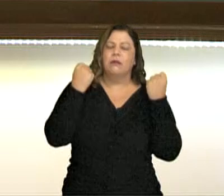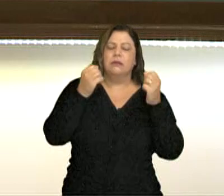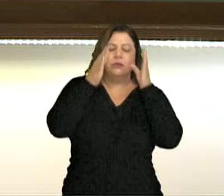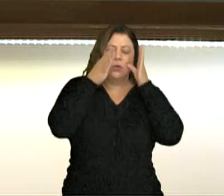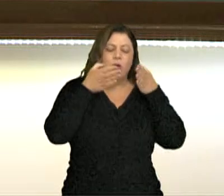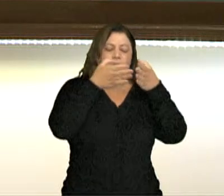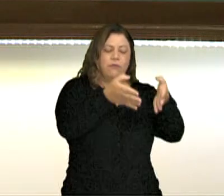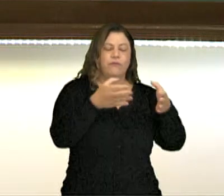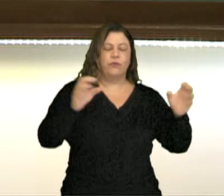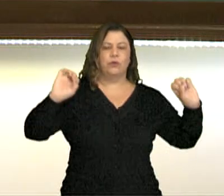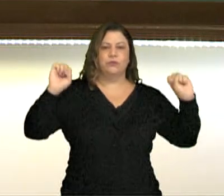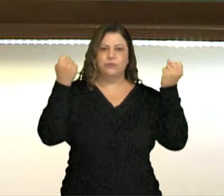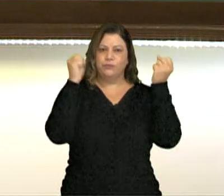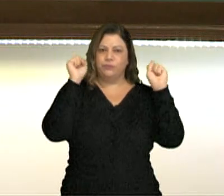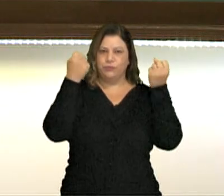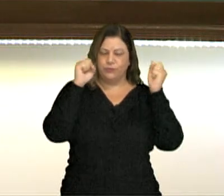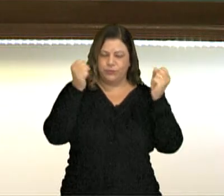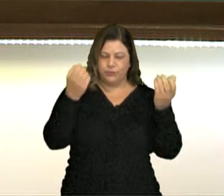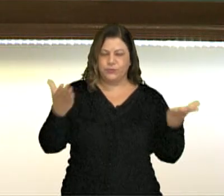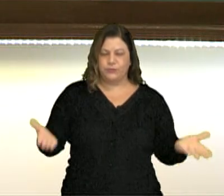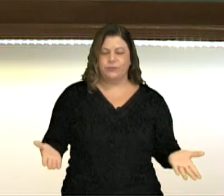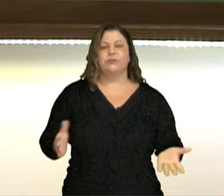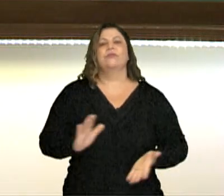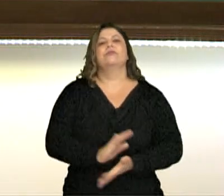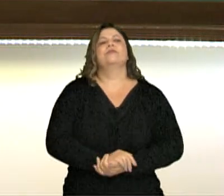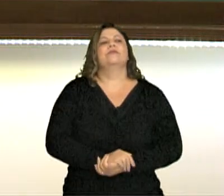da ginástica de condicionamento físico.